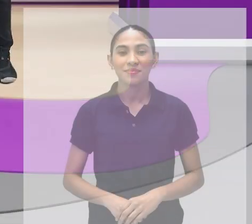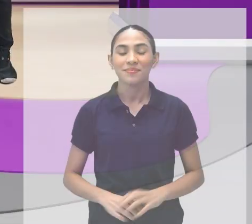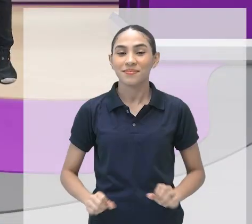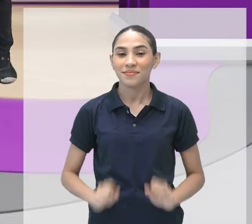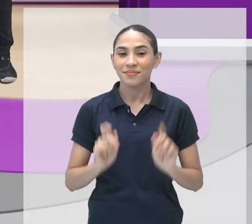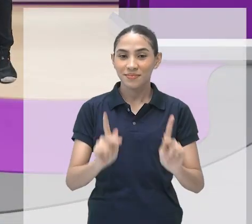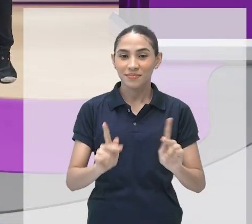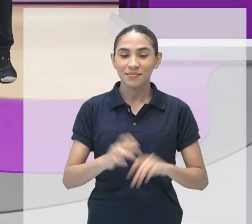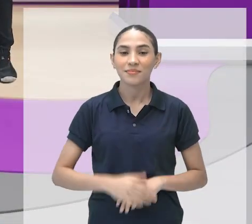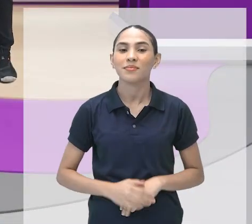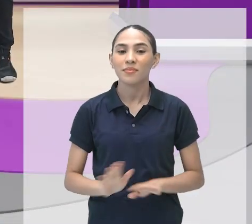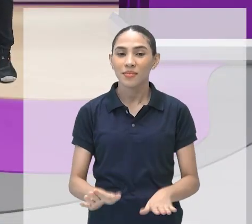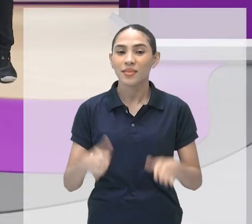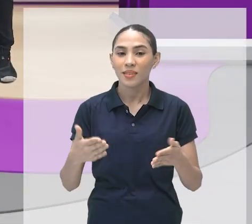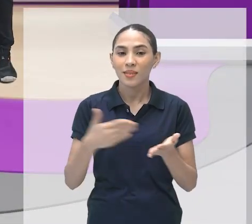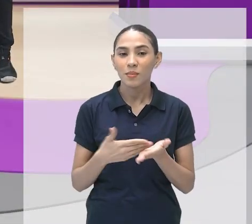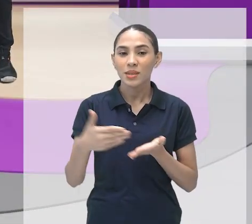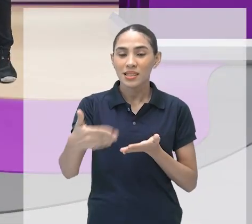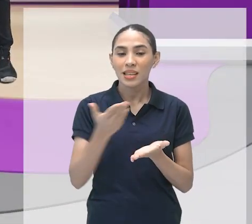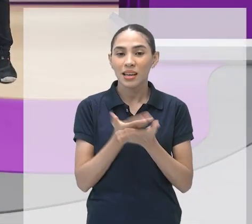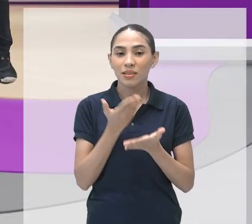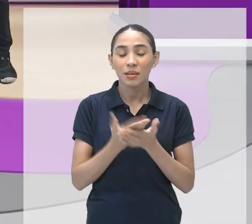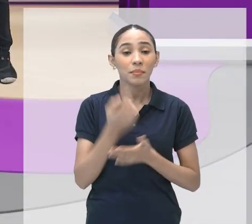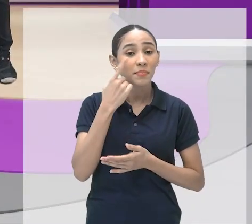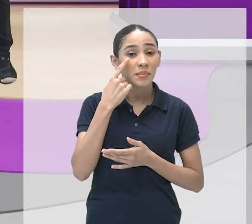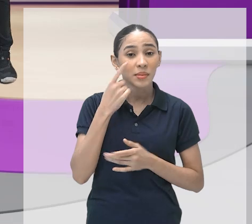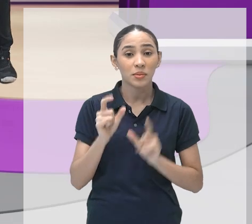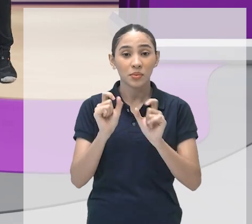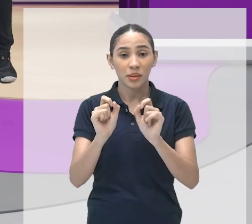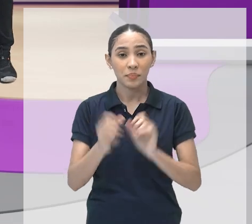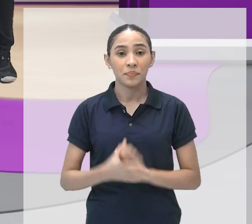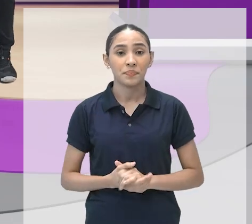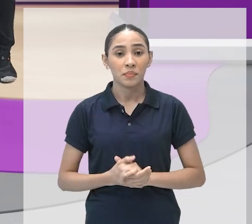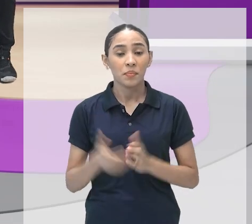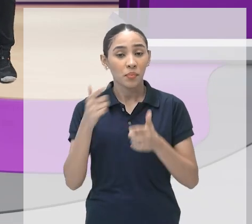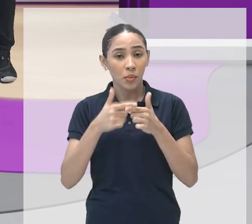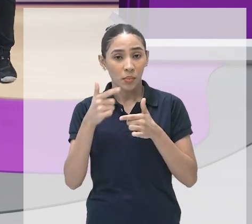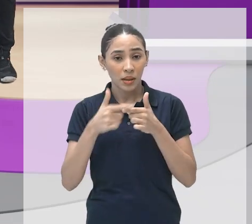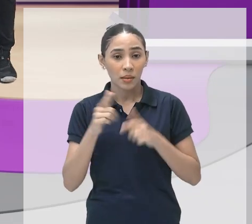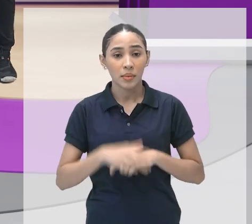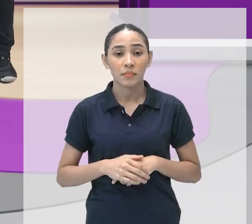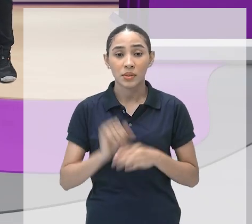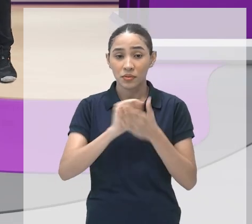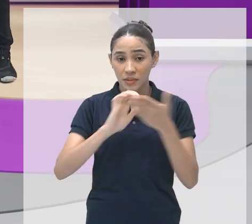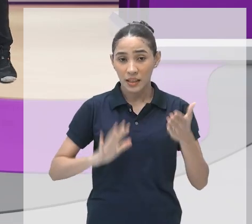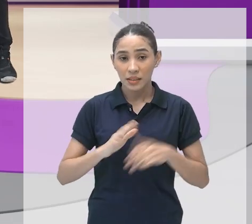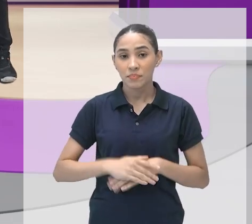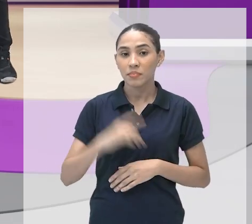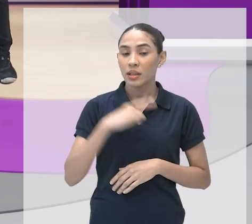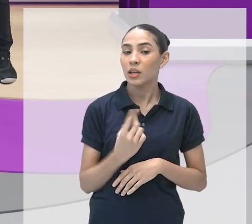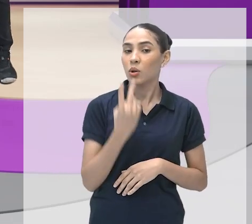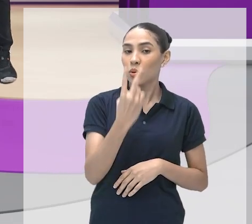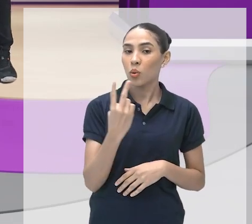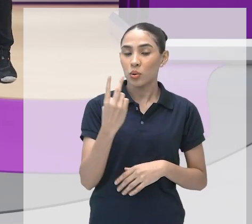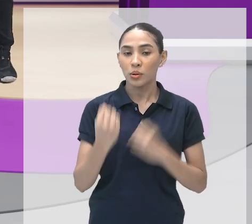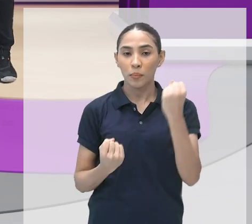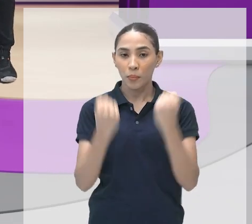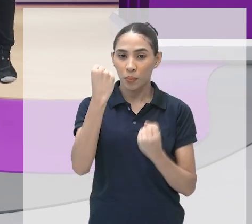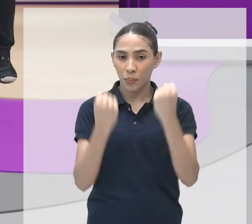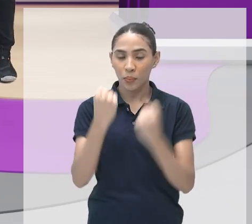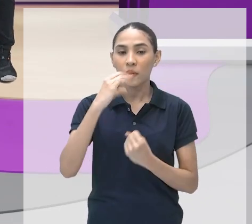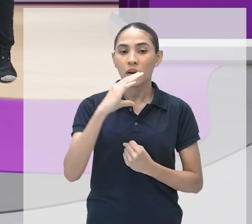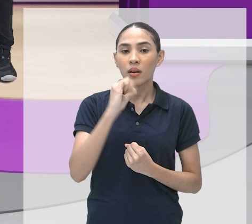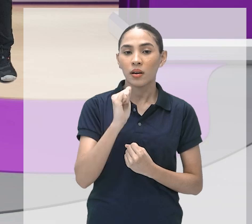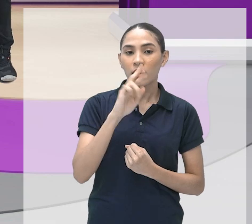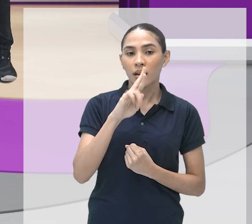Muito bem, então vamos começar a nossa aula observando o seguinte problema. Aqui ao meu lado eu tenho dois pilotos de kart